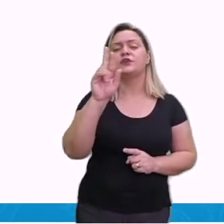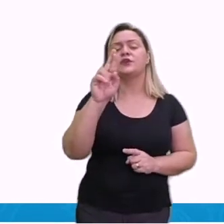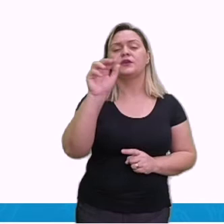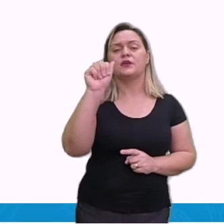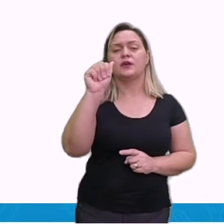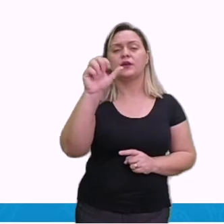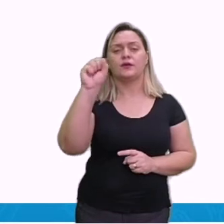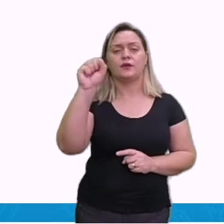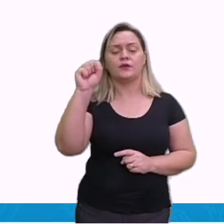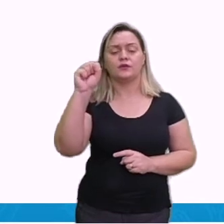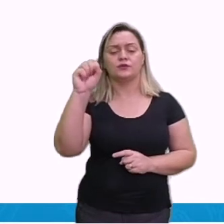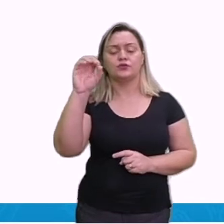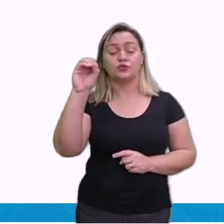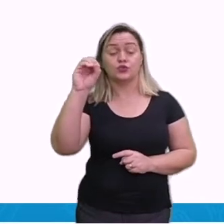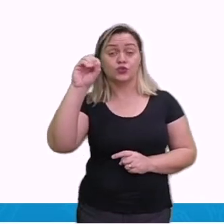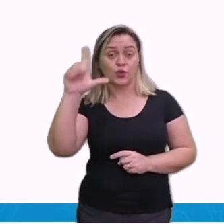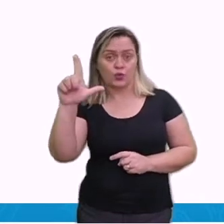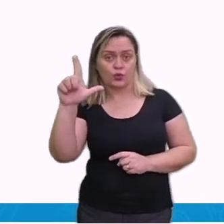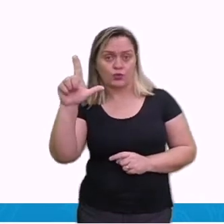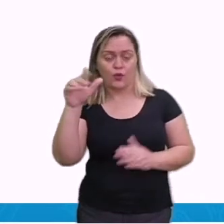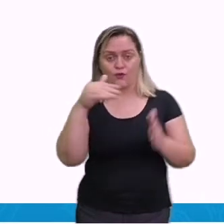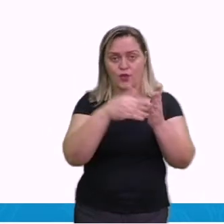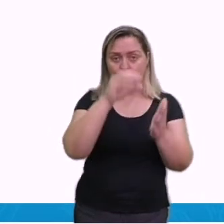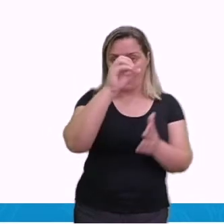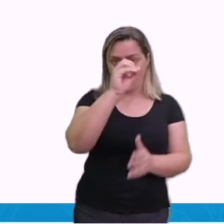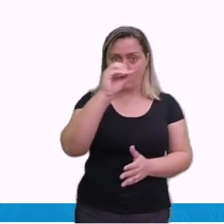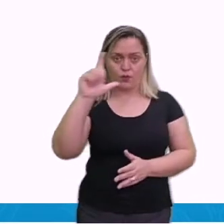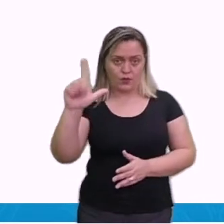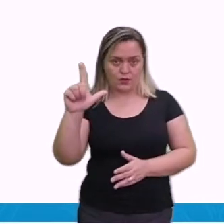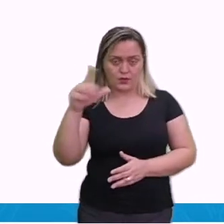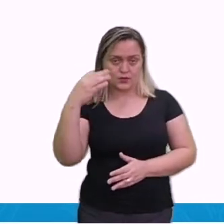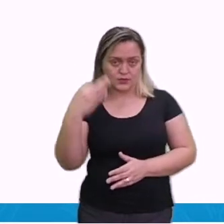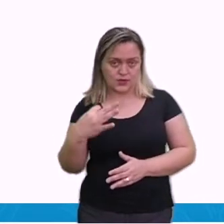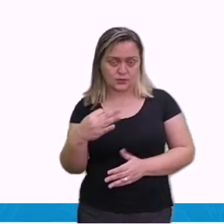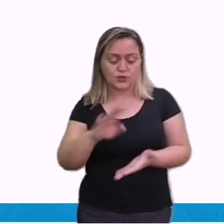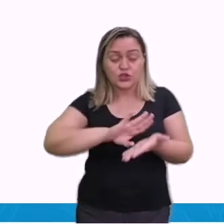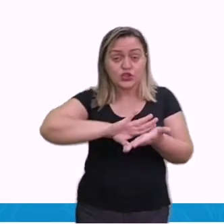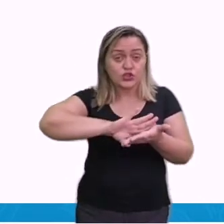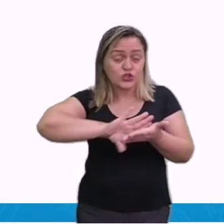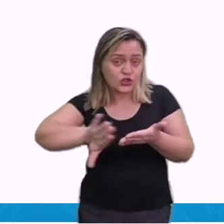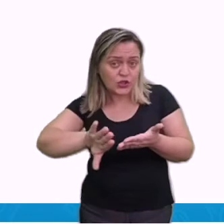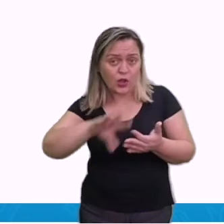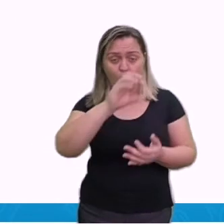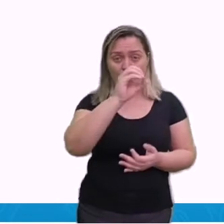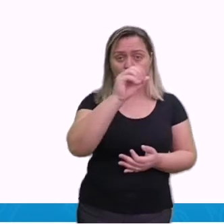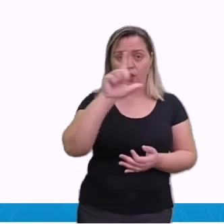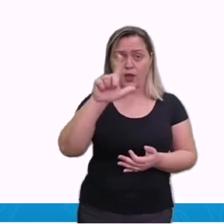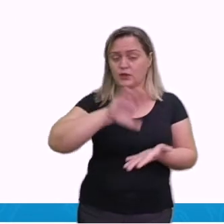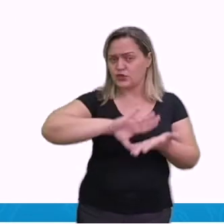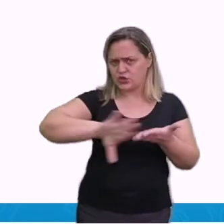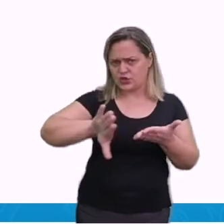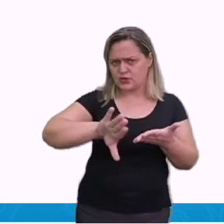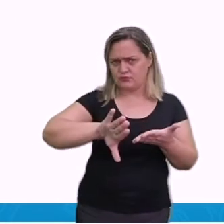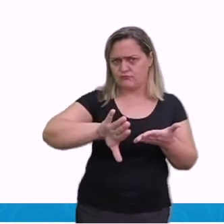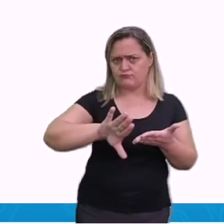Girassol, a palavra girassol, eu vou tirar o L e vou colocar o IS, ó,